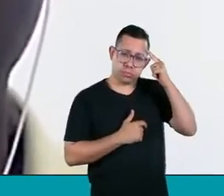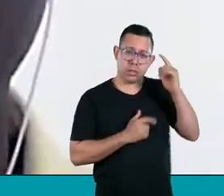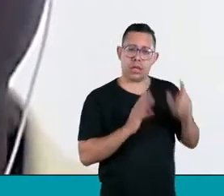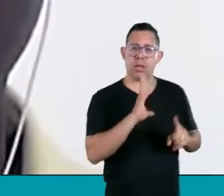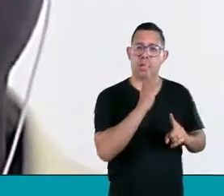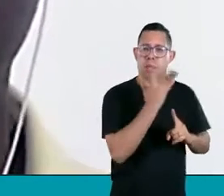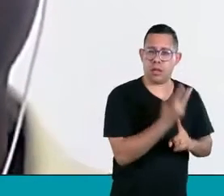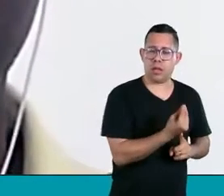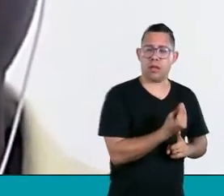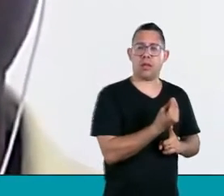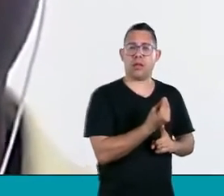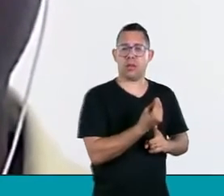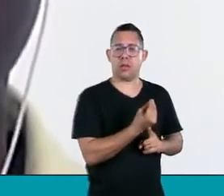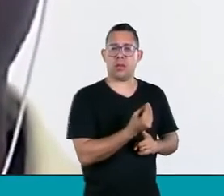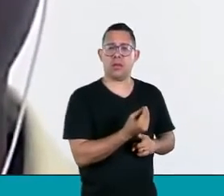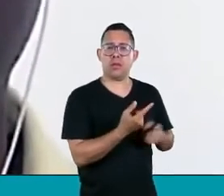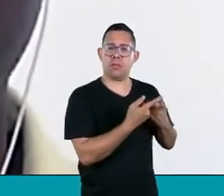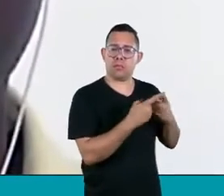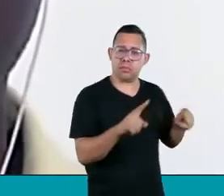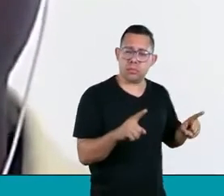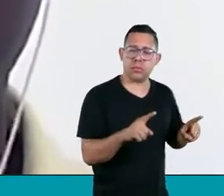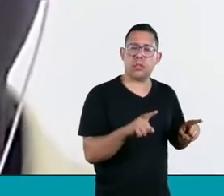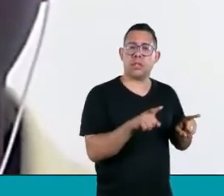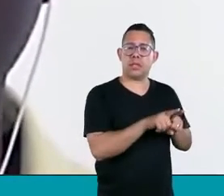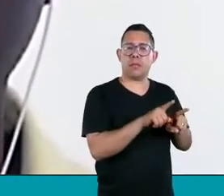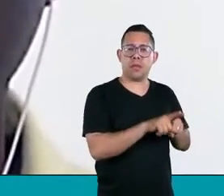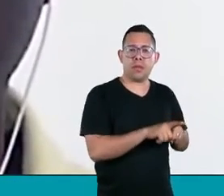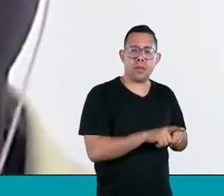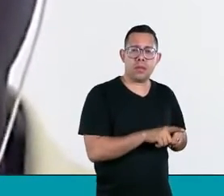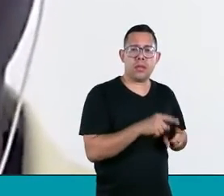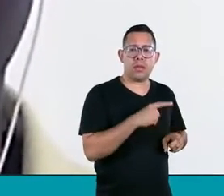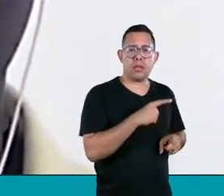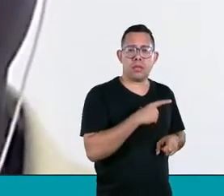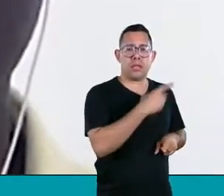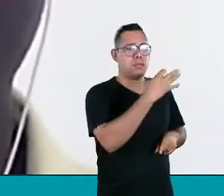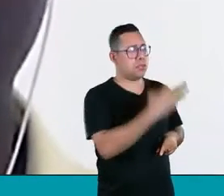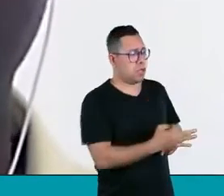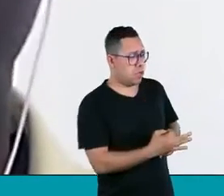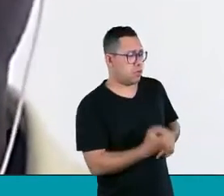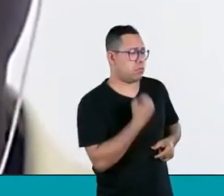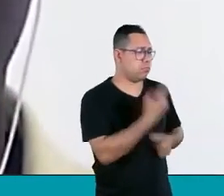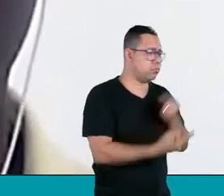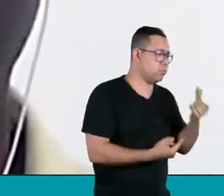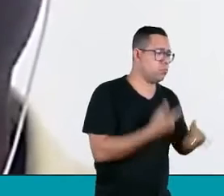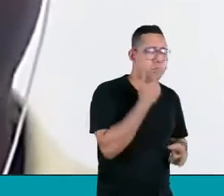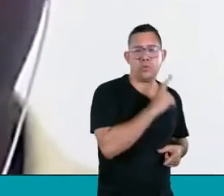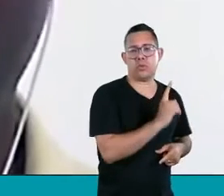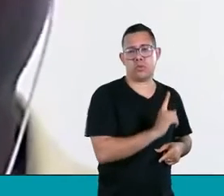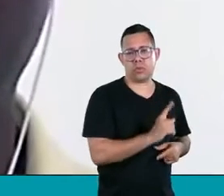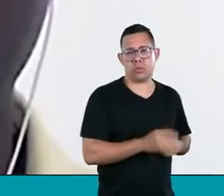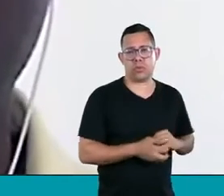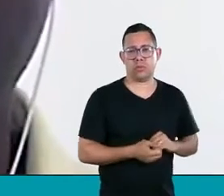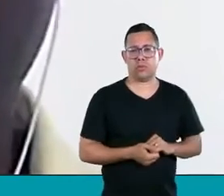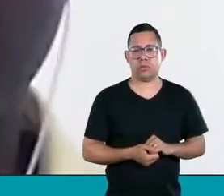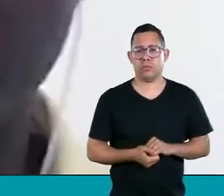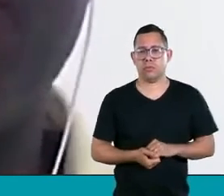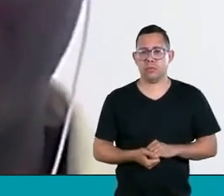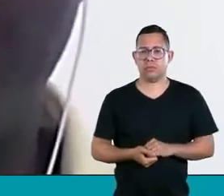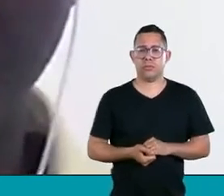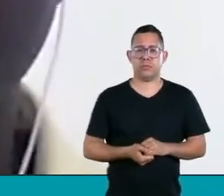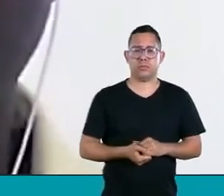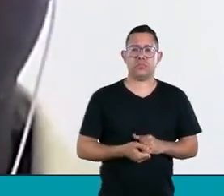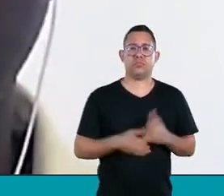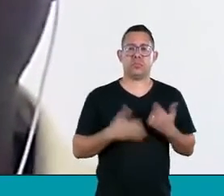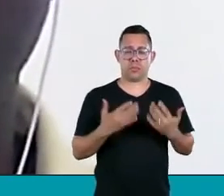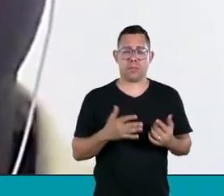hasard, do ruído, o bruit, da incerteza, incertitude, e da auto-organização, da self-organization.